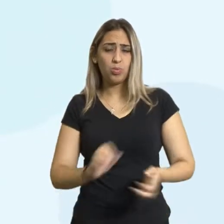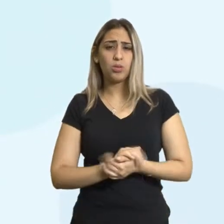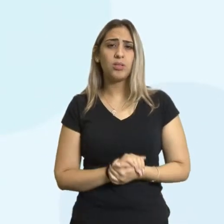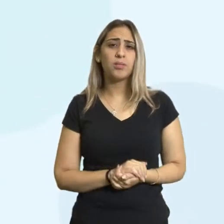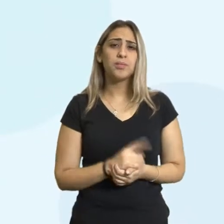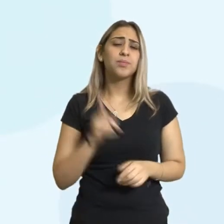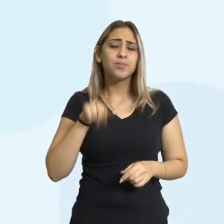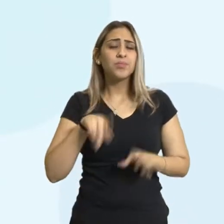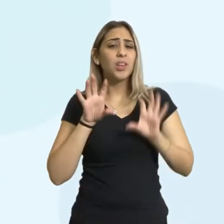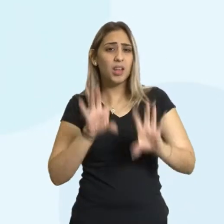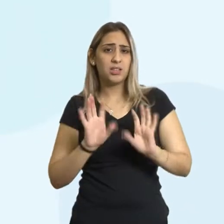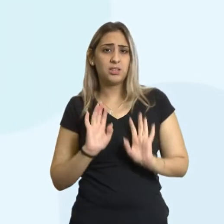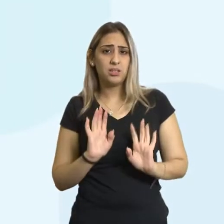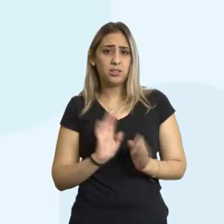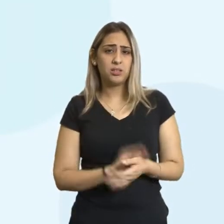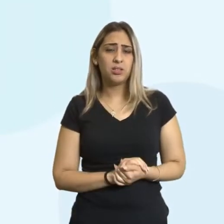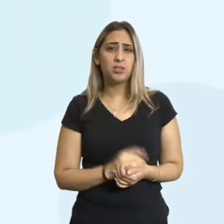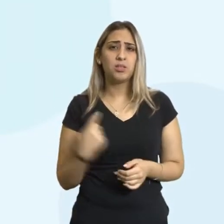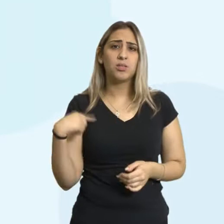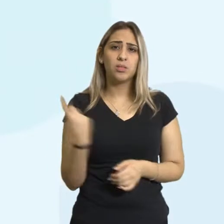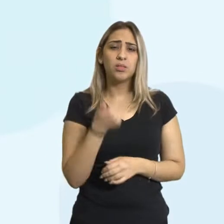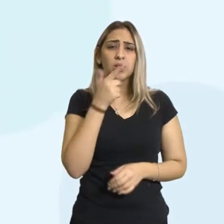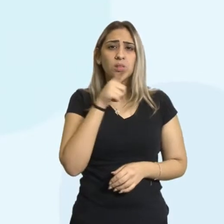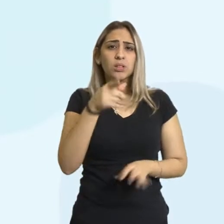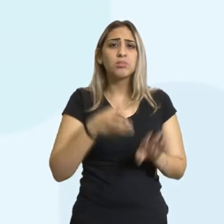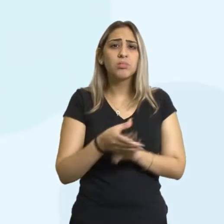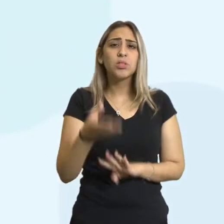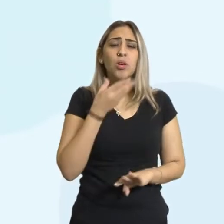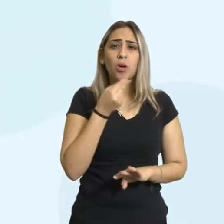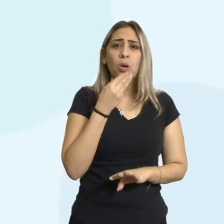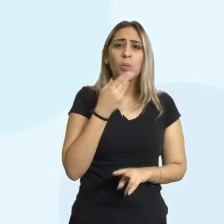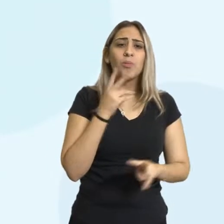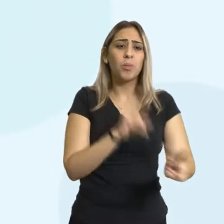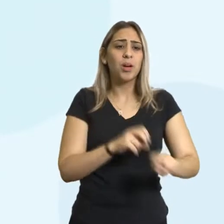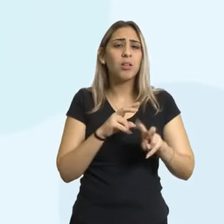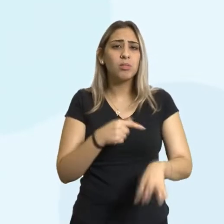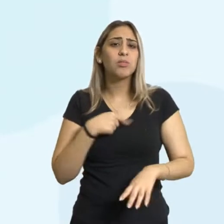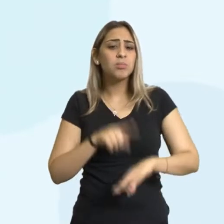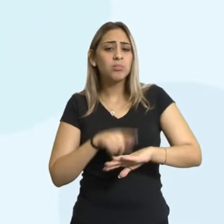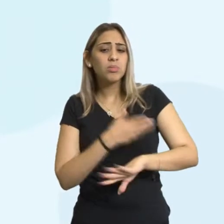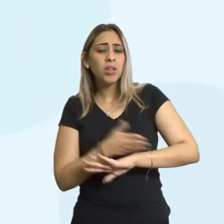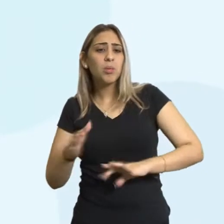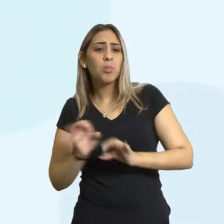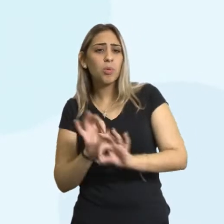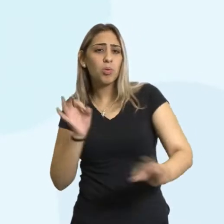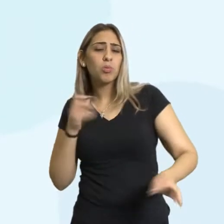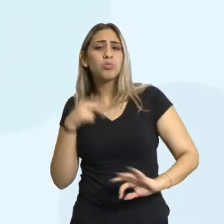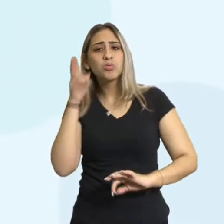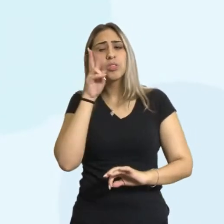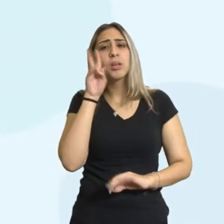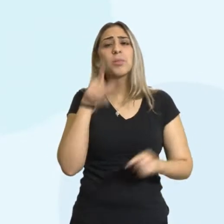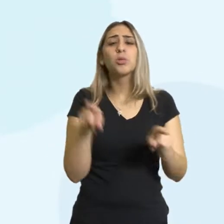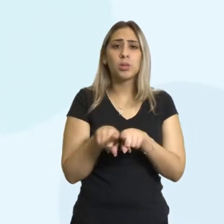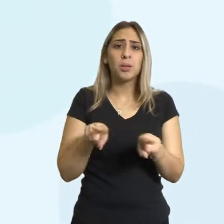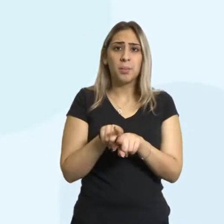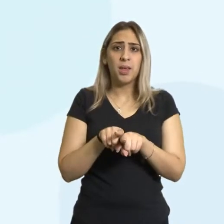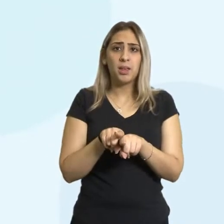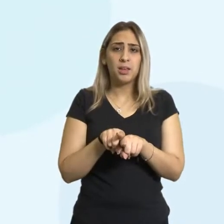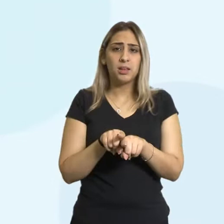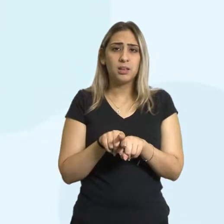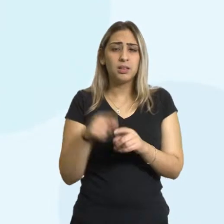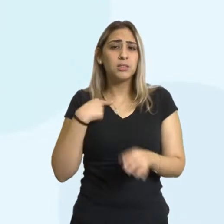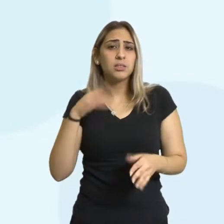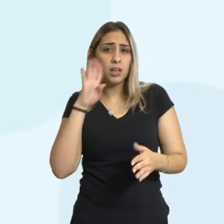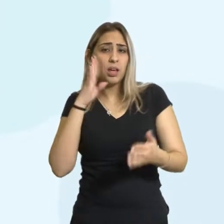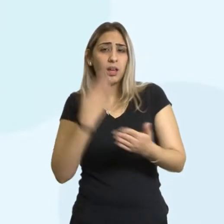de mulher ideal seria este né que o cerâmica esses homens vão para caça passam muito tempo longe e lembrando também que